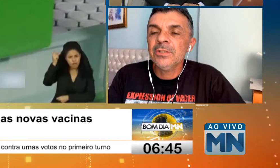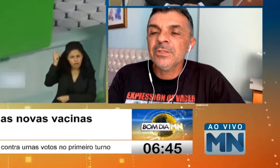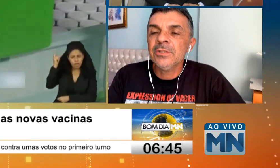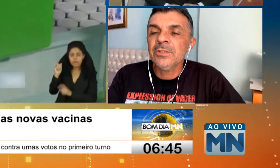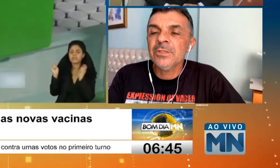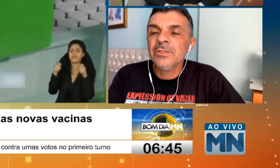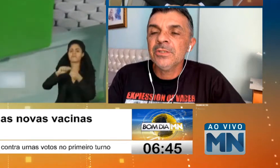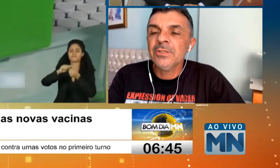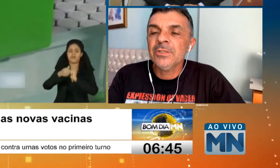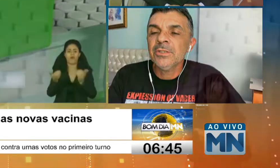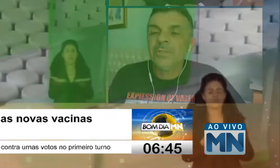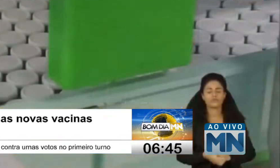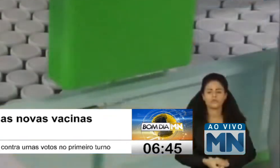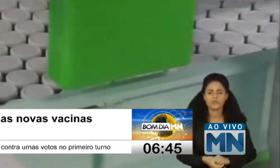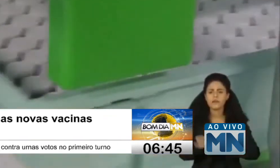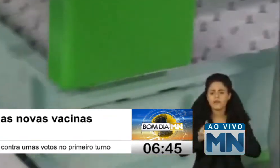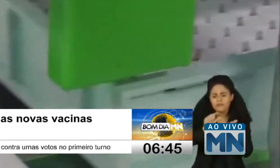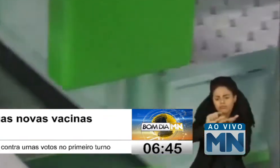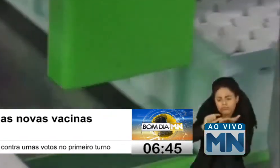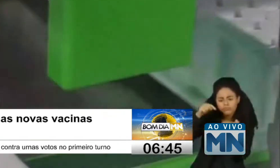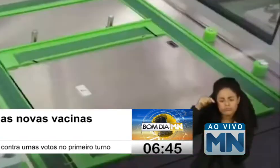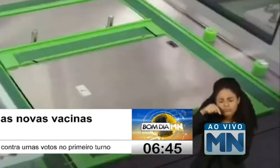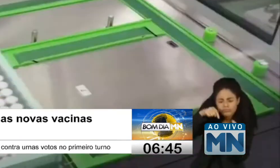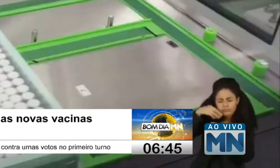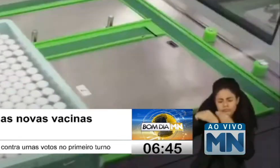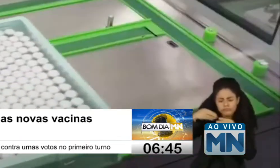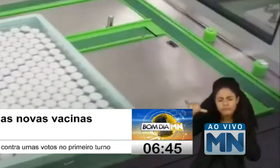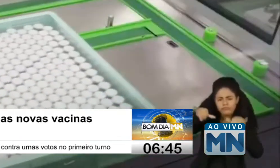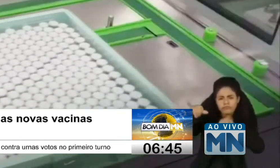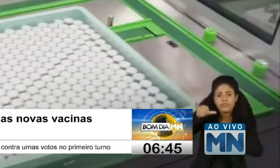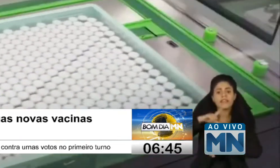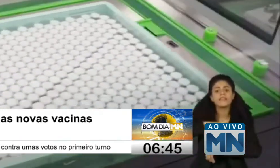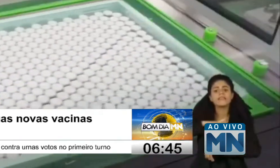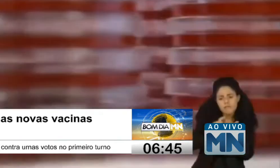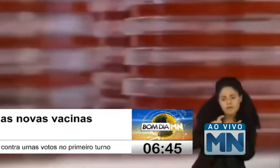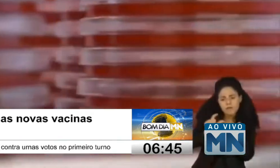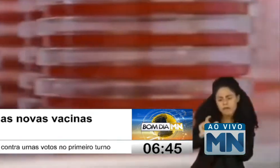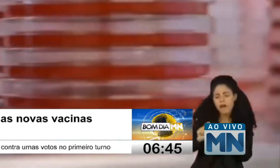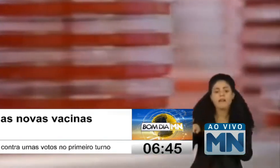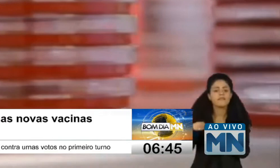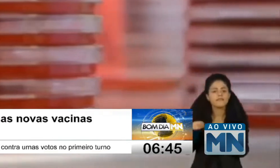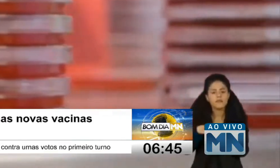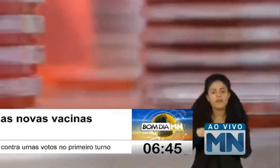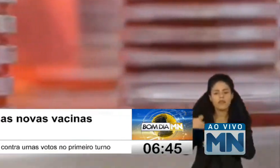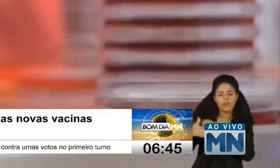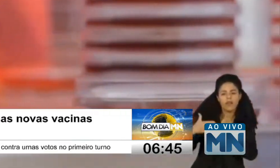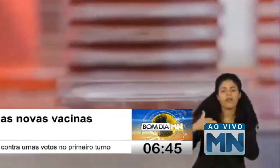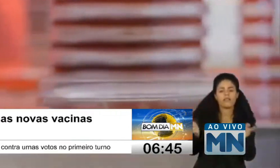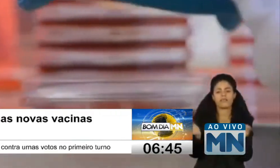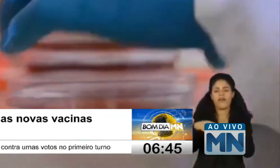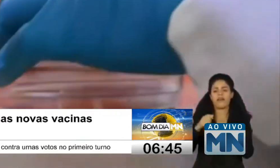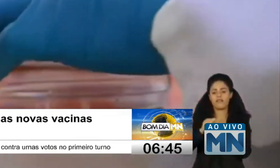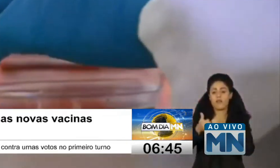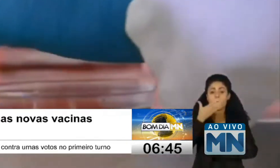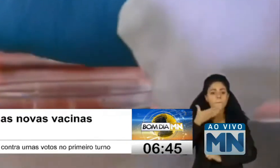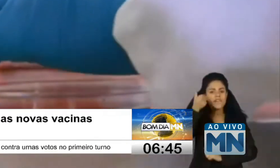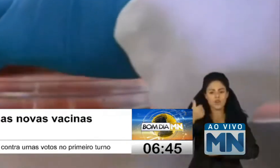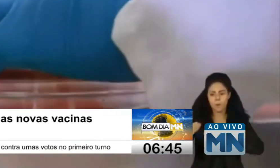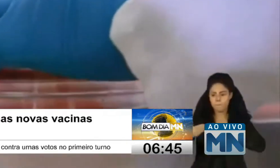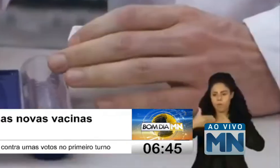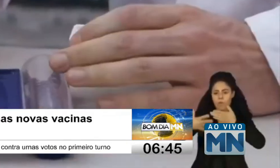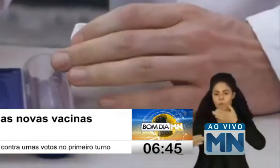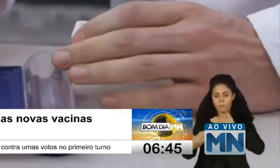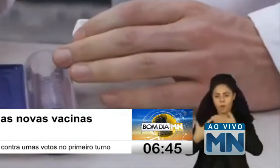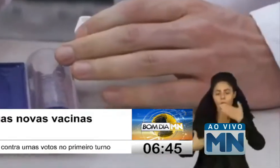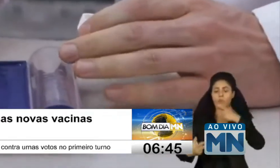Bem, a gente teve novamente aí um problema de conexão com o professor, mas... para destacar principalmente aí o uso emergencial e